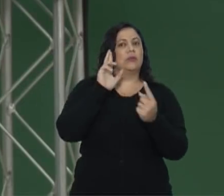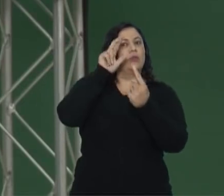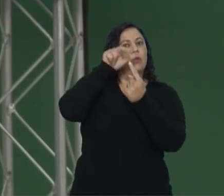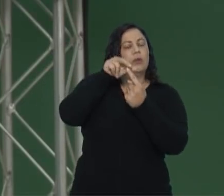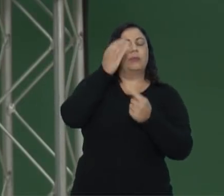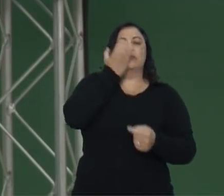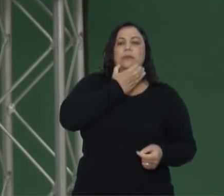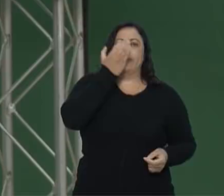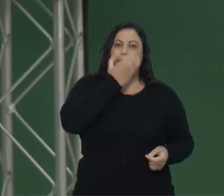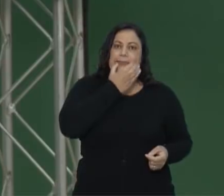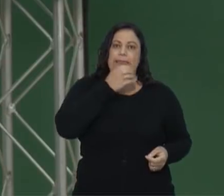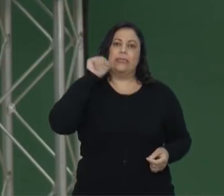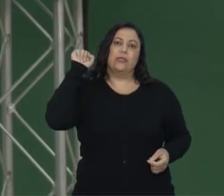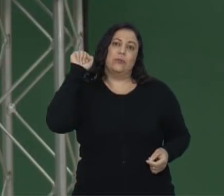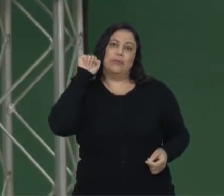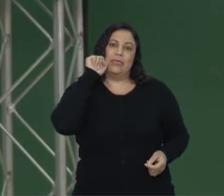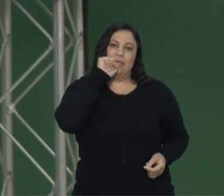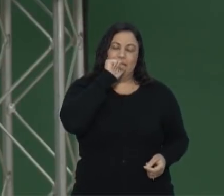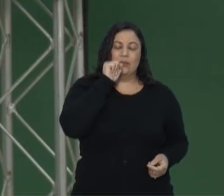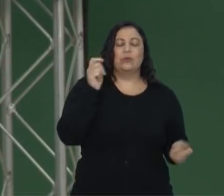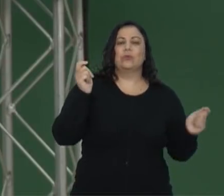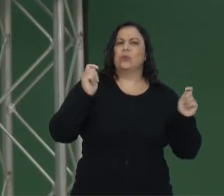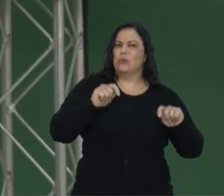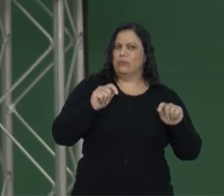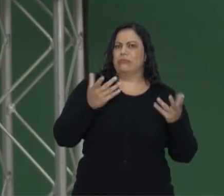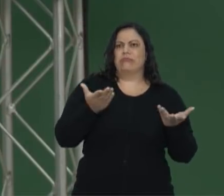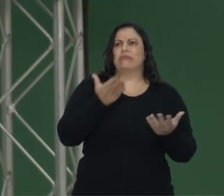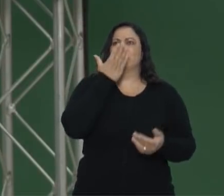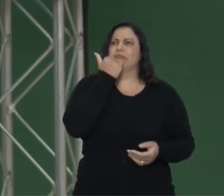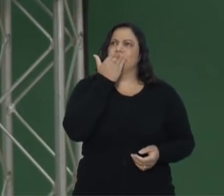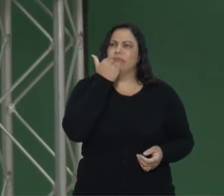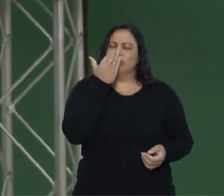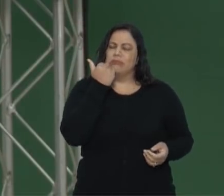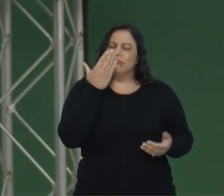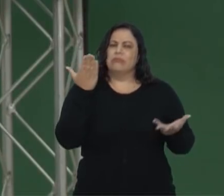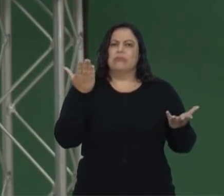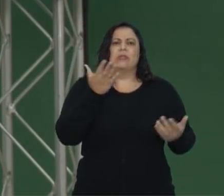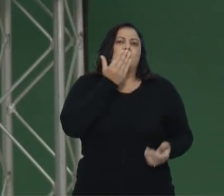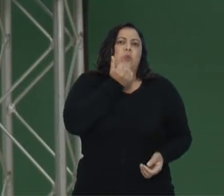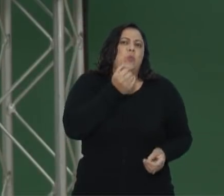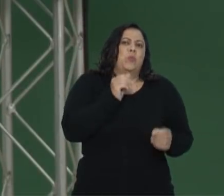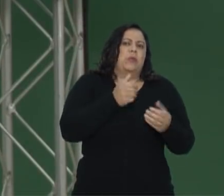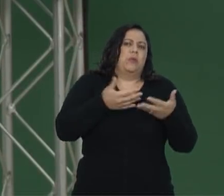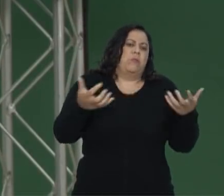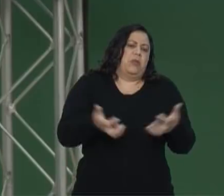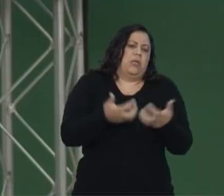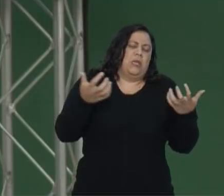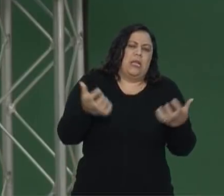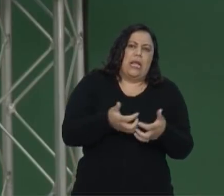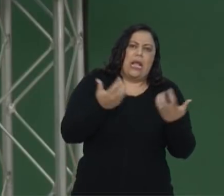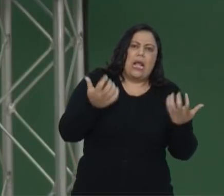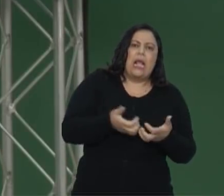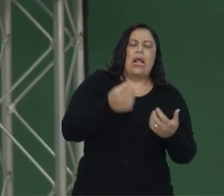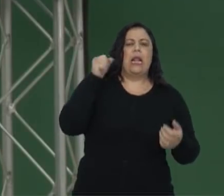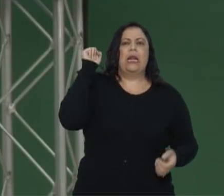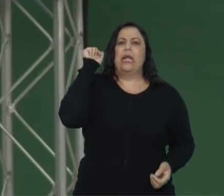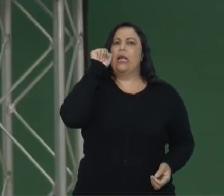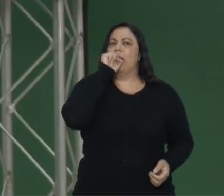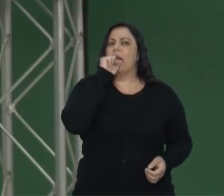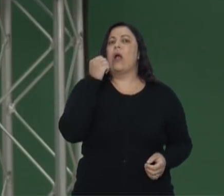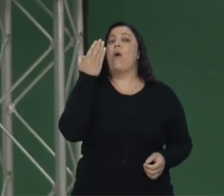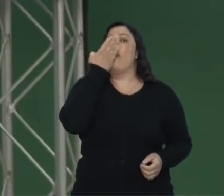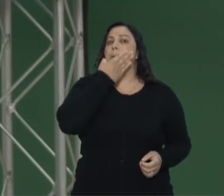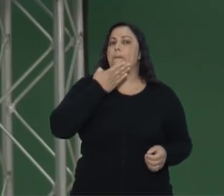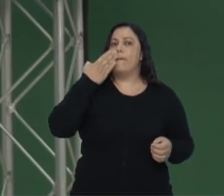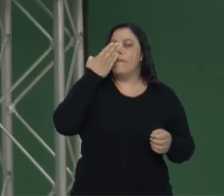uma cenoura, serviram para a nossa alimentação. Eu comi uma salada que tinha cenoura, um bolo de